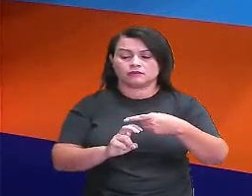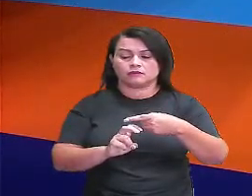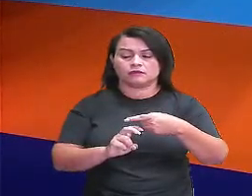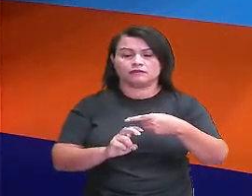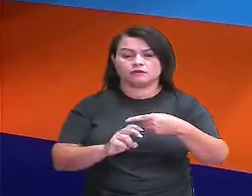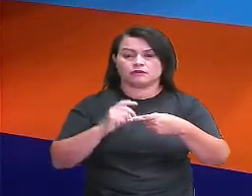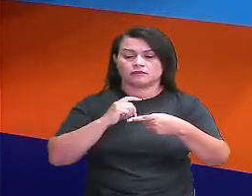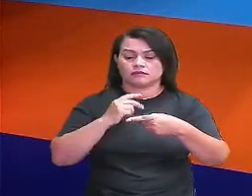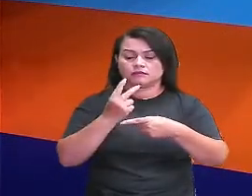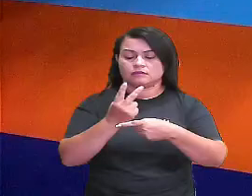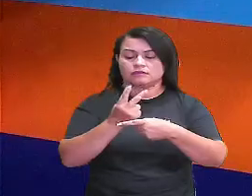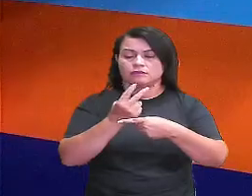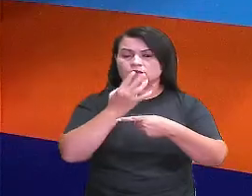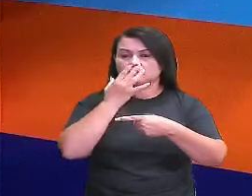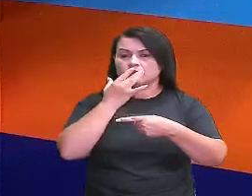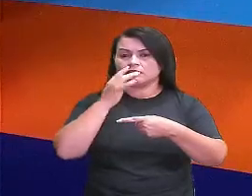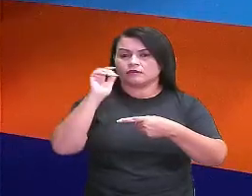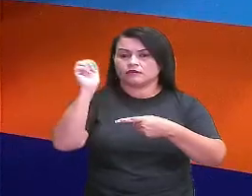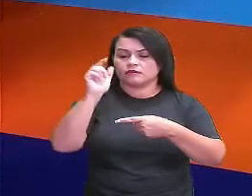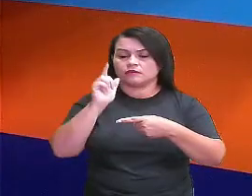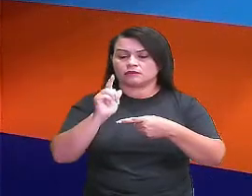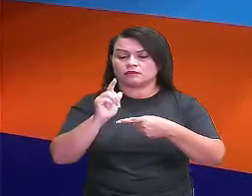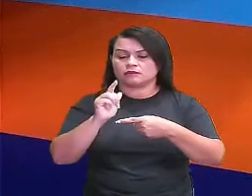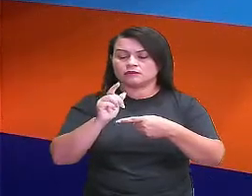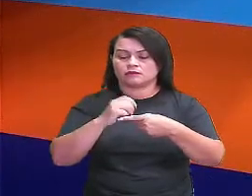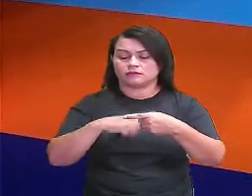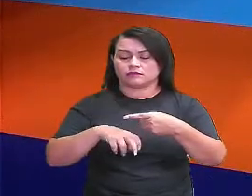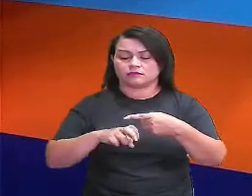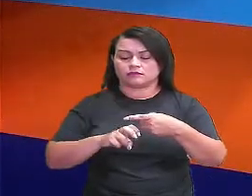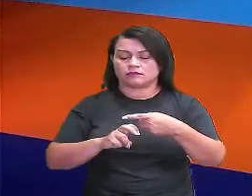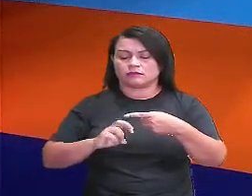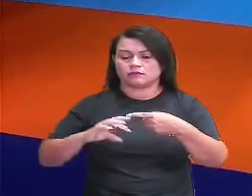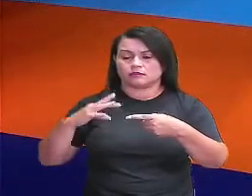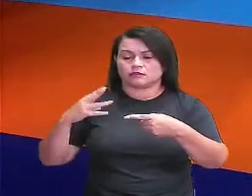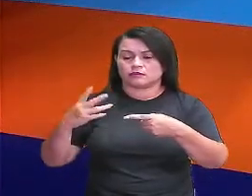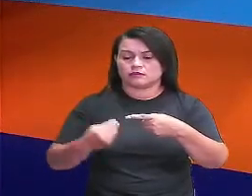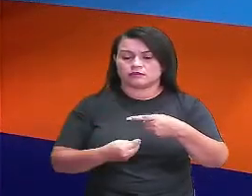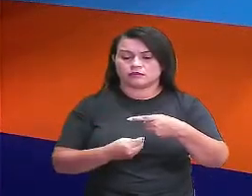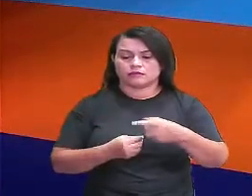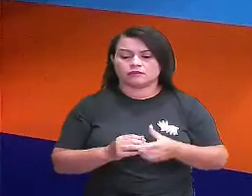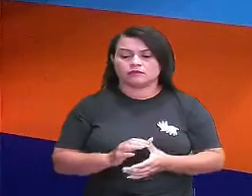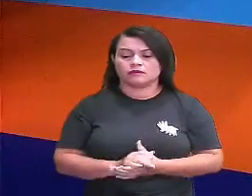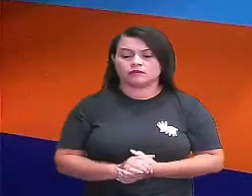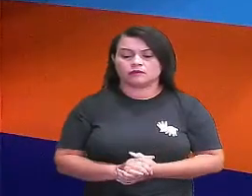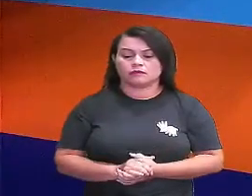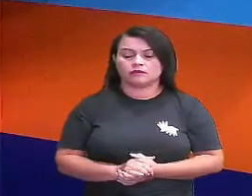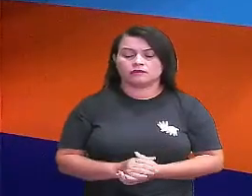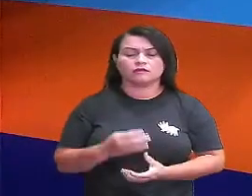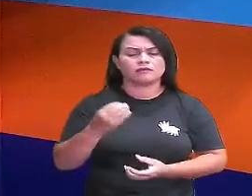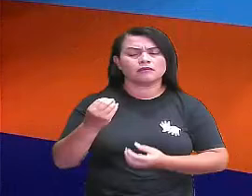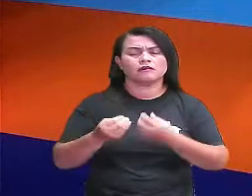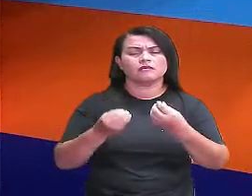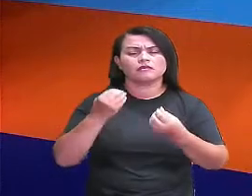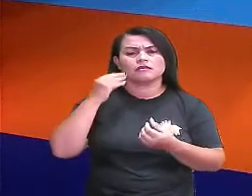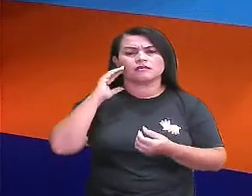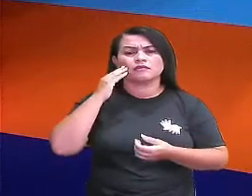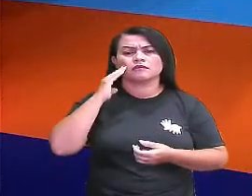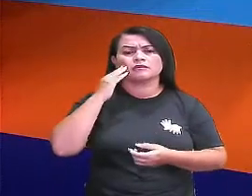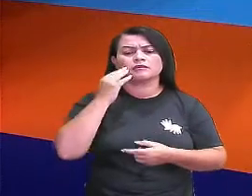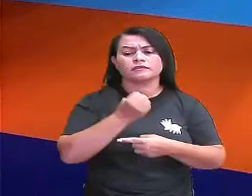2 partezinhas azuis sobre 5, né? Que é o que foi dividido. E aí, como é que eu leio essa